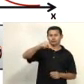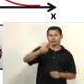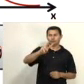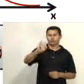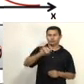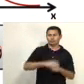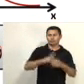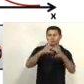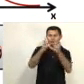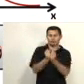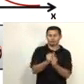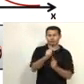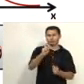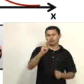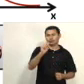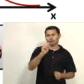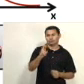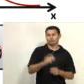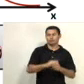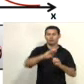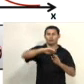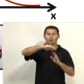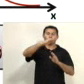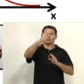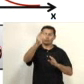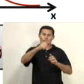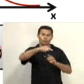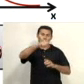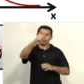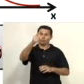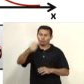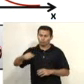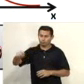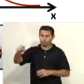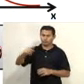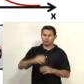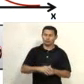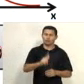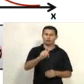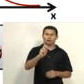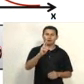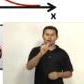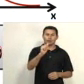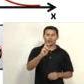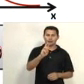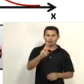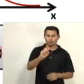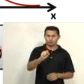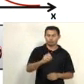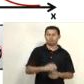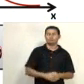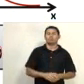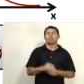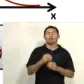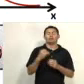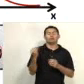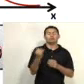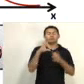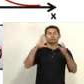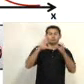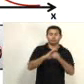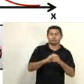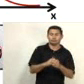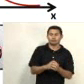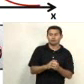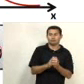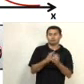Gauss, por isso que também é chamado curva de Gauss na matemática, certo? Então essa é a interseção,